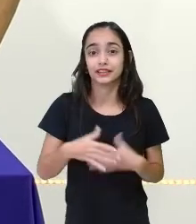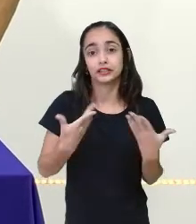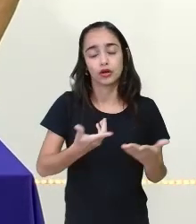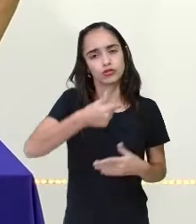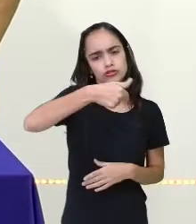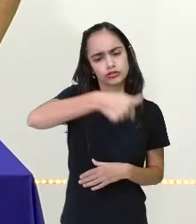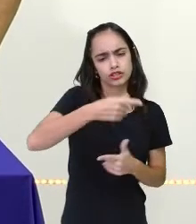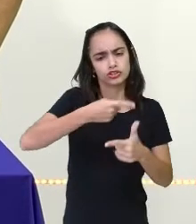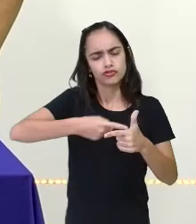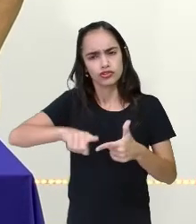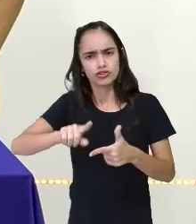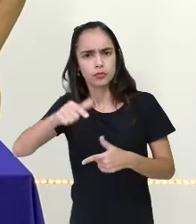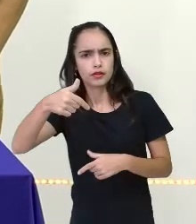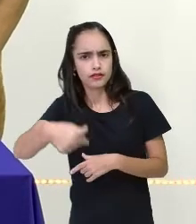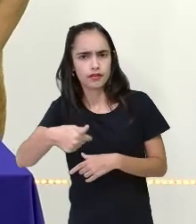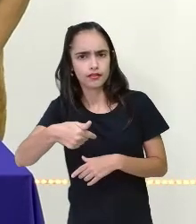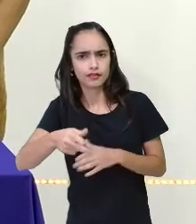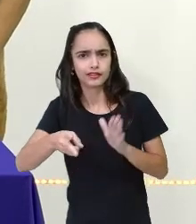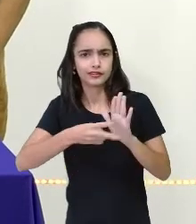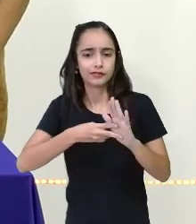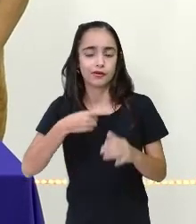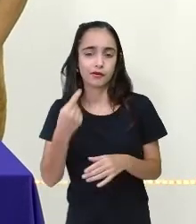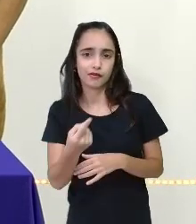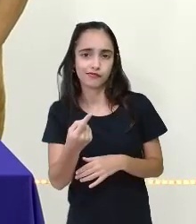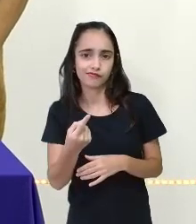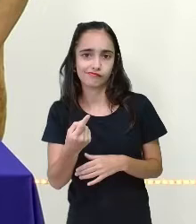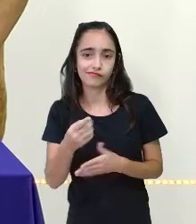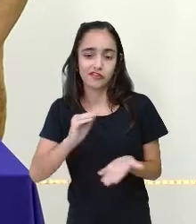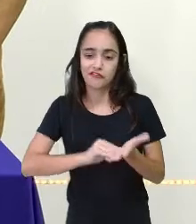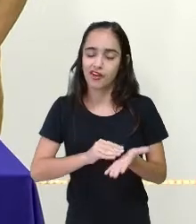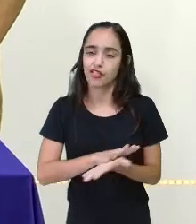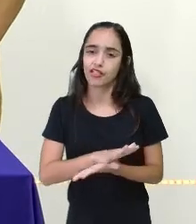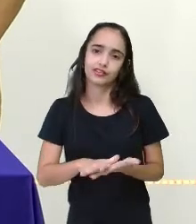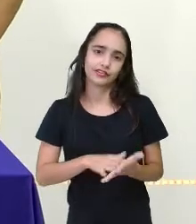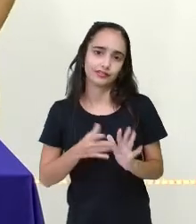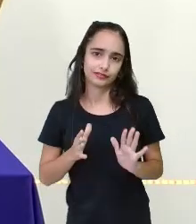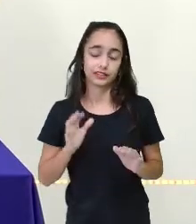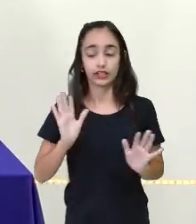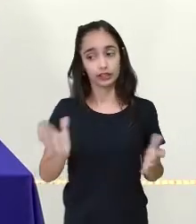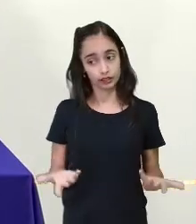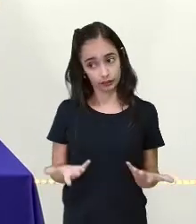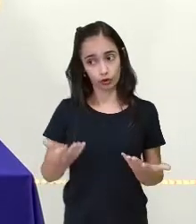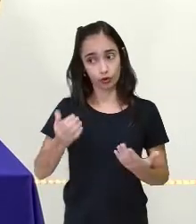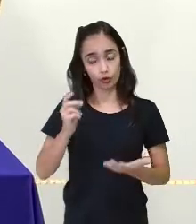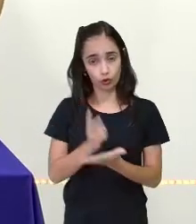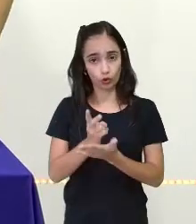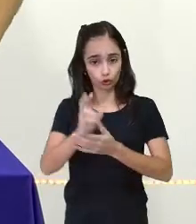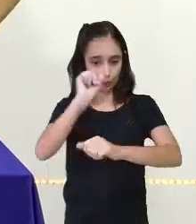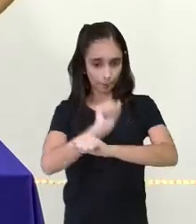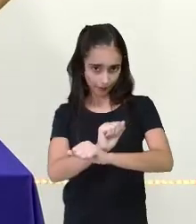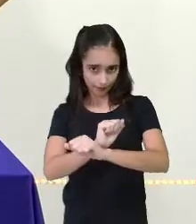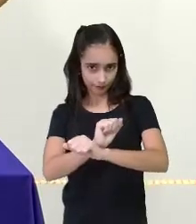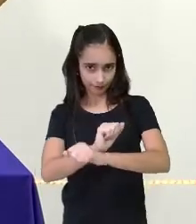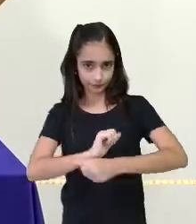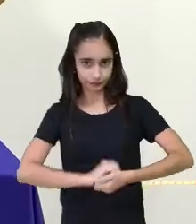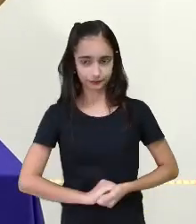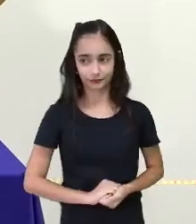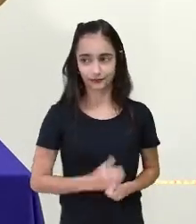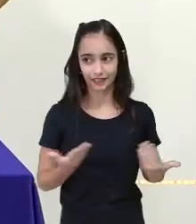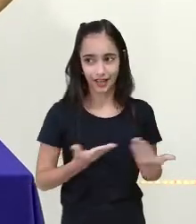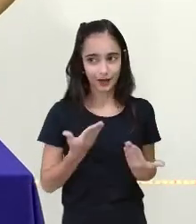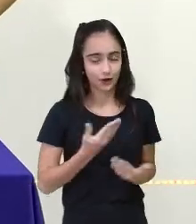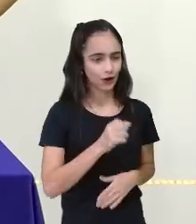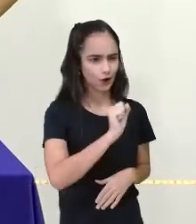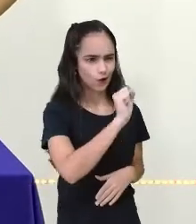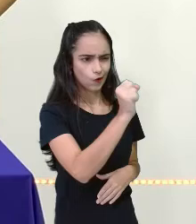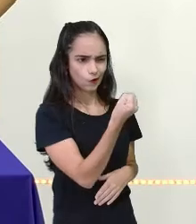por 7, então não vai restar nada, então não vou caminhar. Agora a professora Esté. Vai dar 1, né, para cada e não